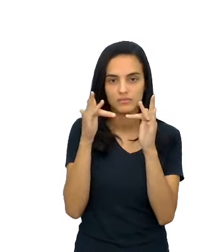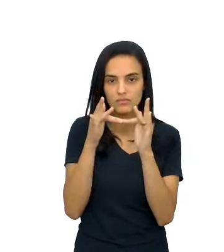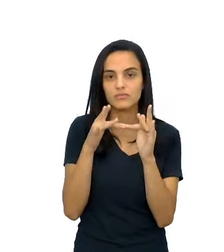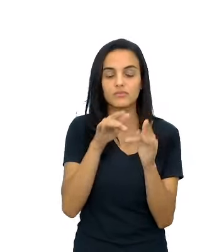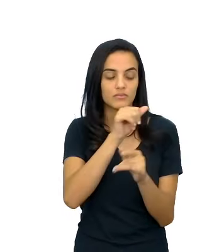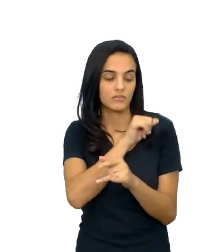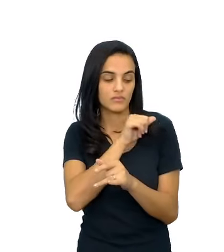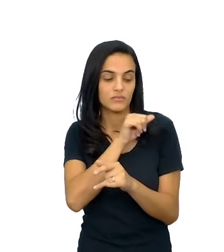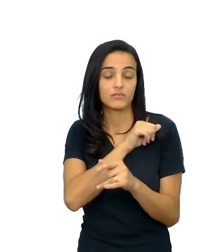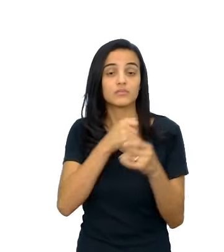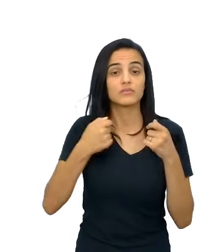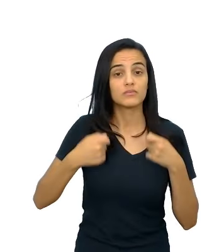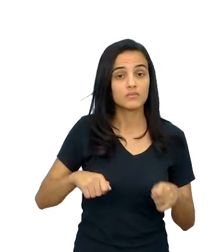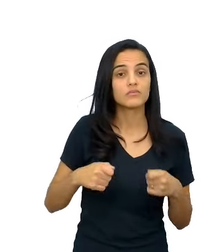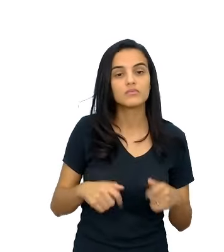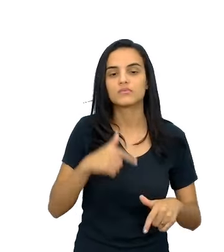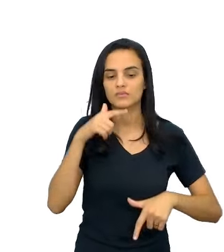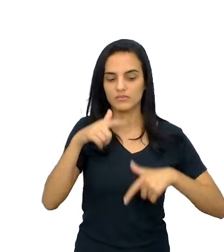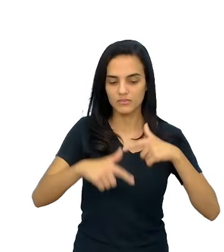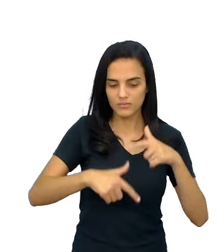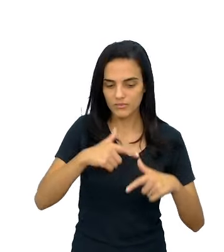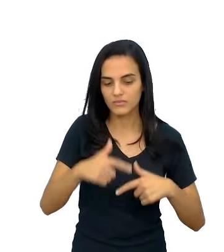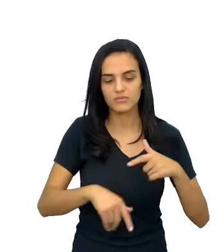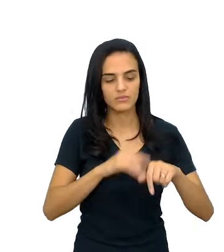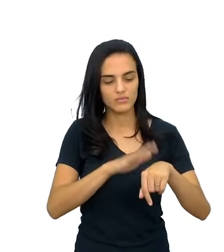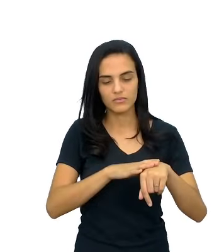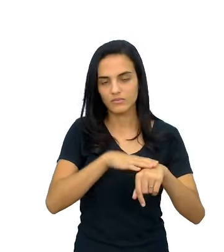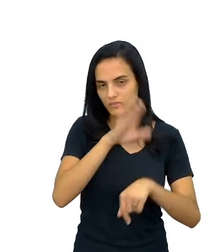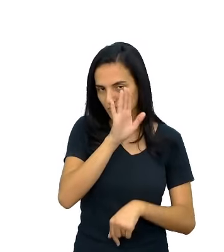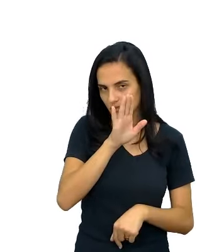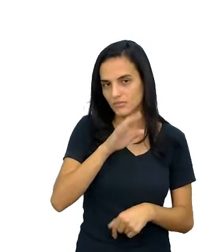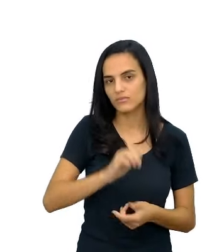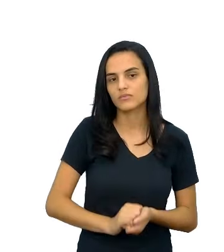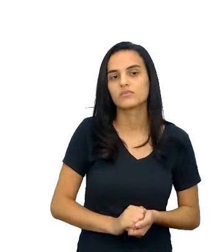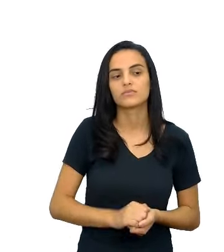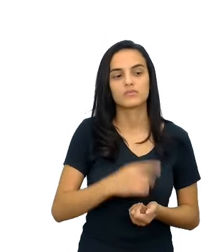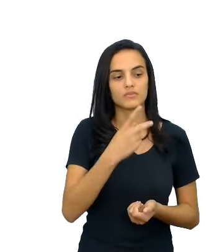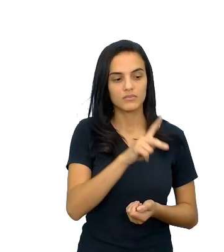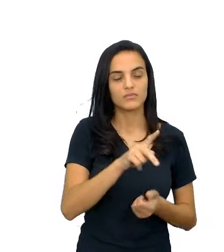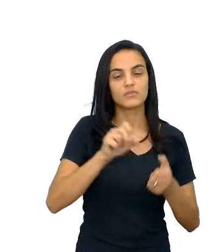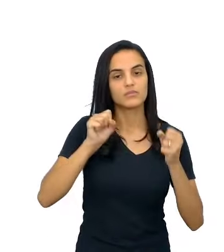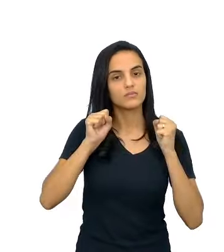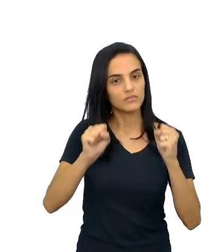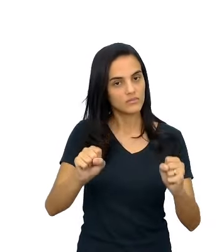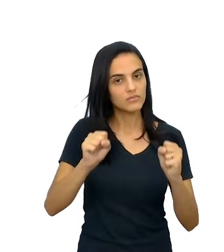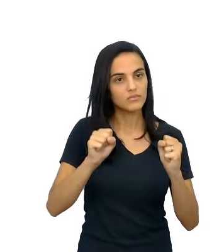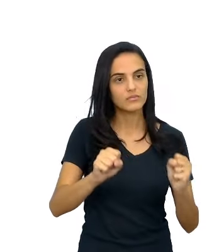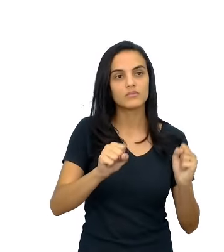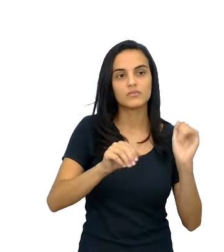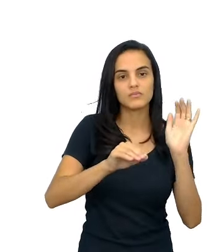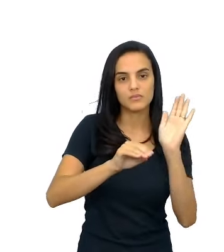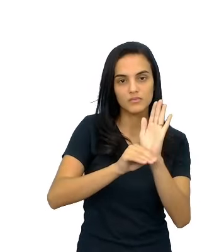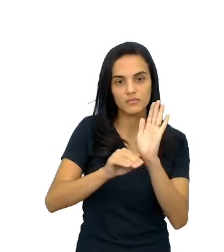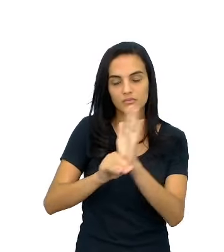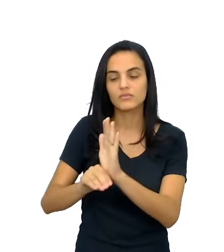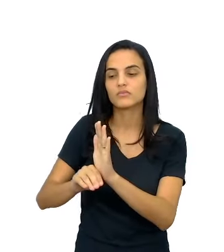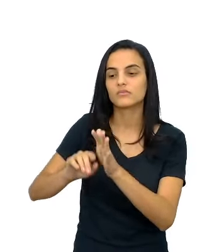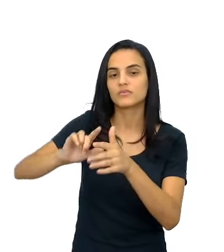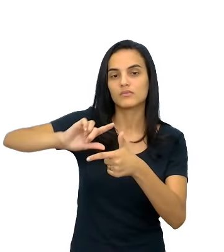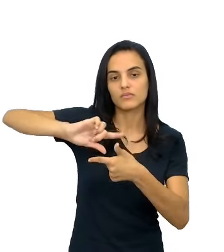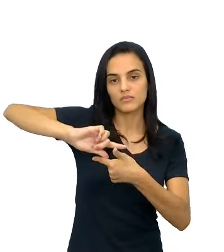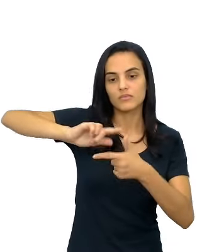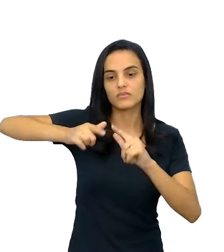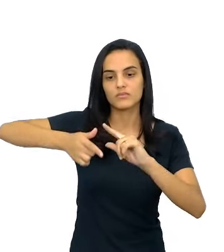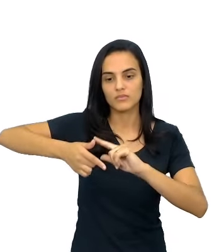Os alunos precisavam trabalhar com mais instrumentos de medida para que eles pudessem levar, né, para a geometria,